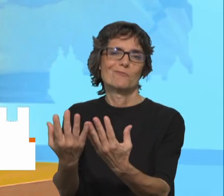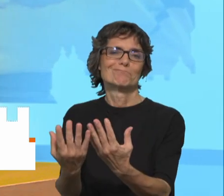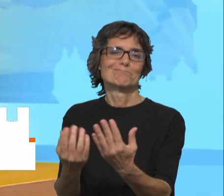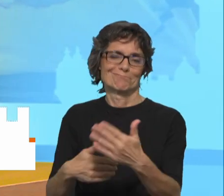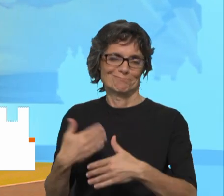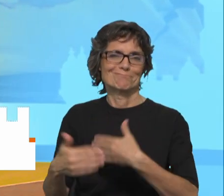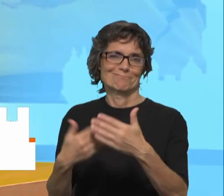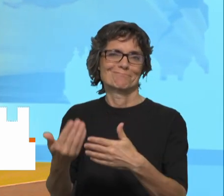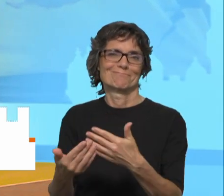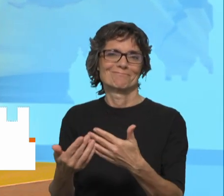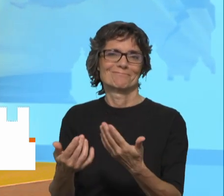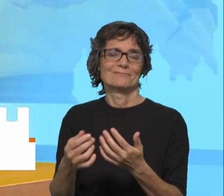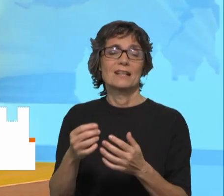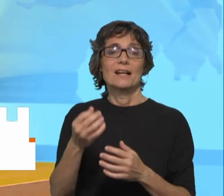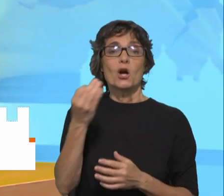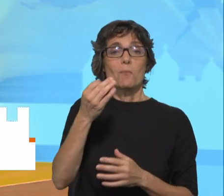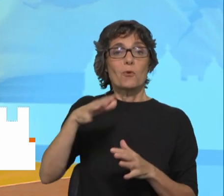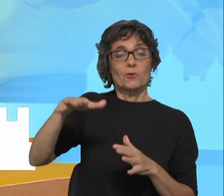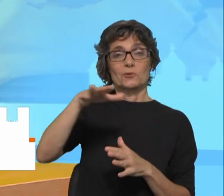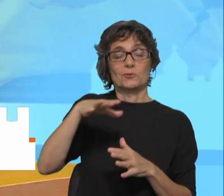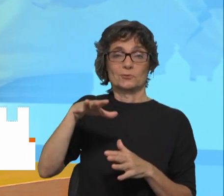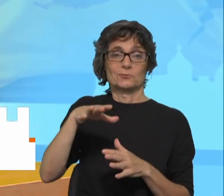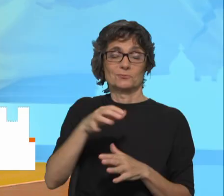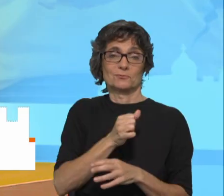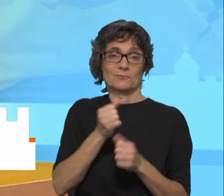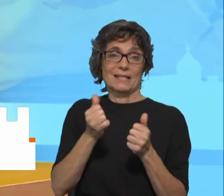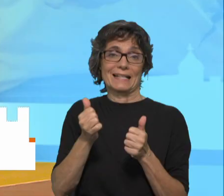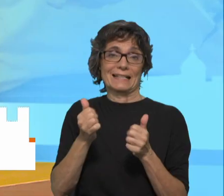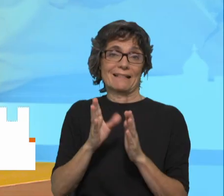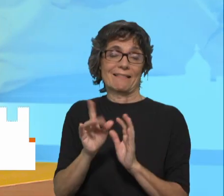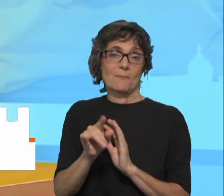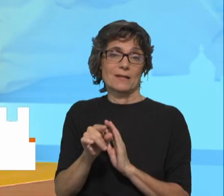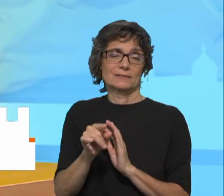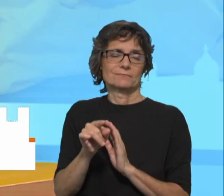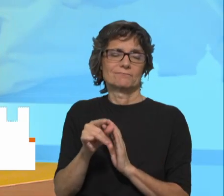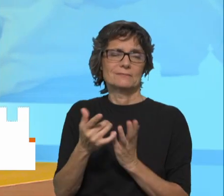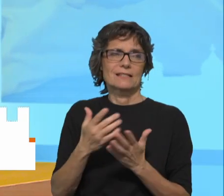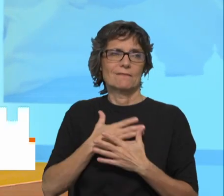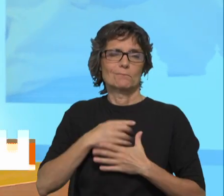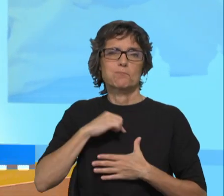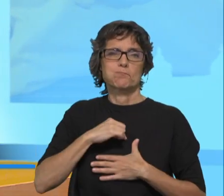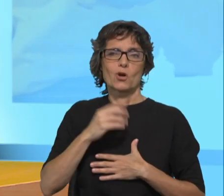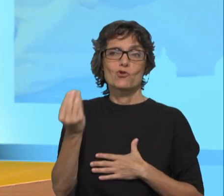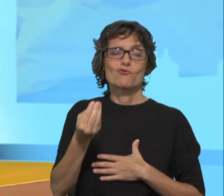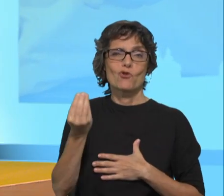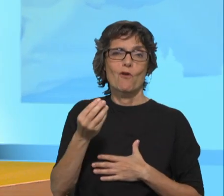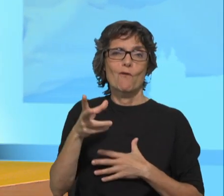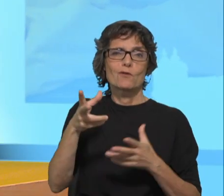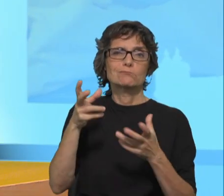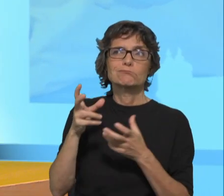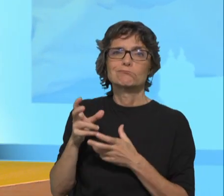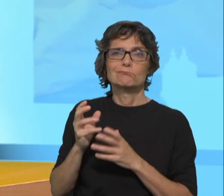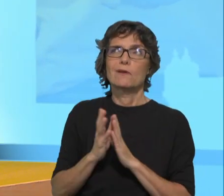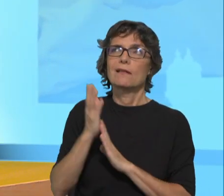pouco. A Diocese do Porto não é exceção. Com o escutar Deus na voz jovens que tivemos no início do ano